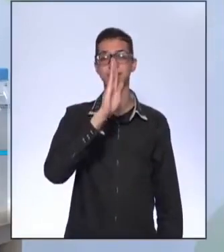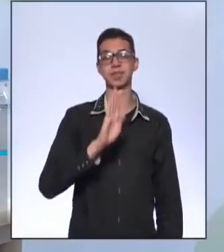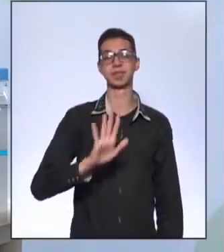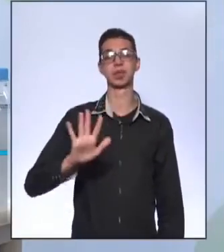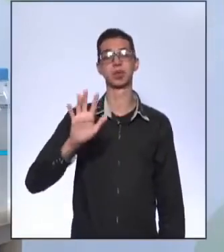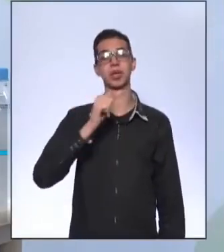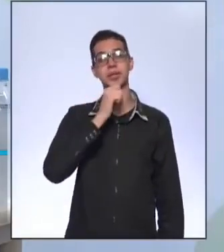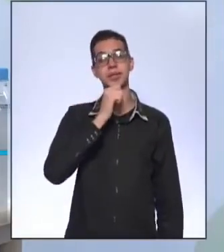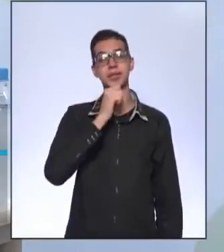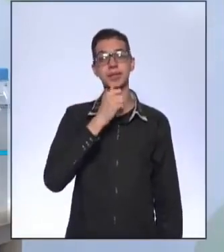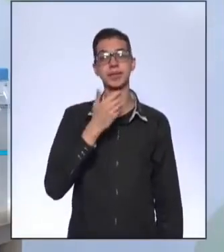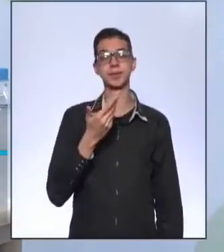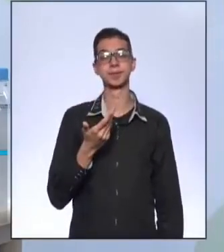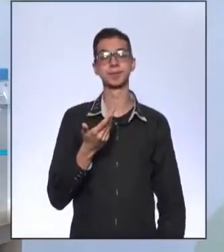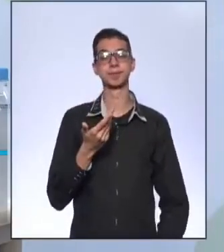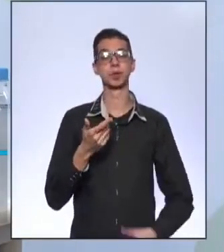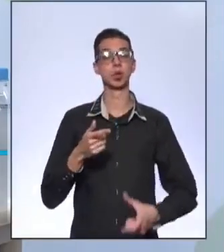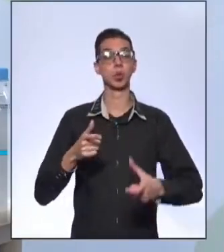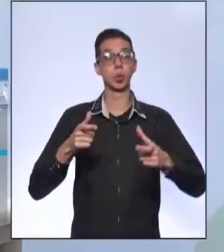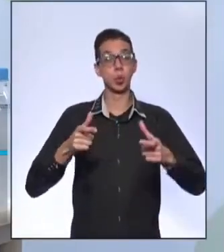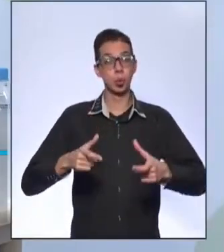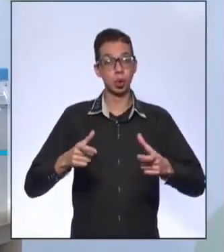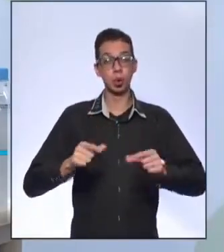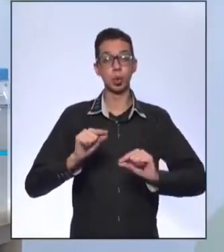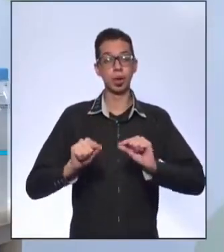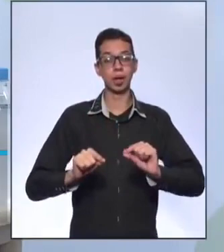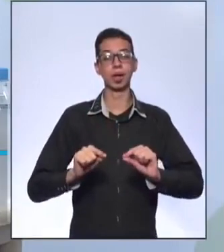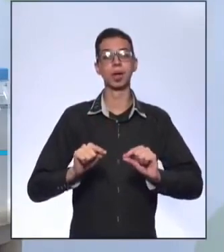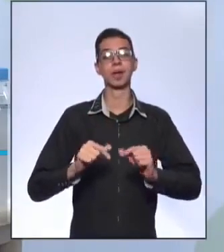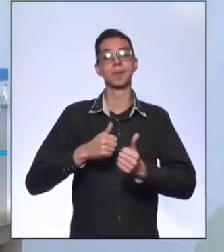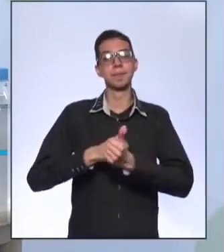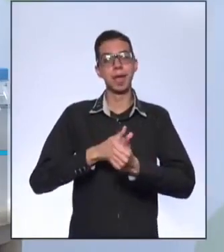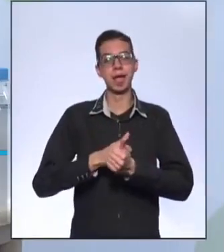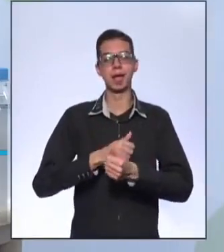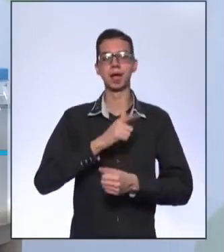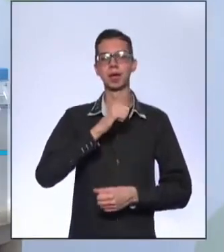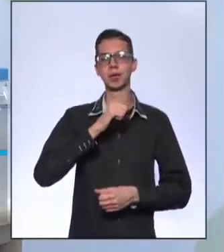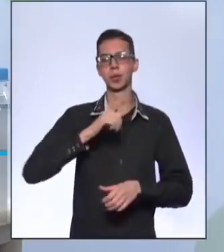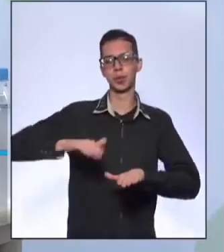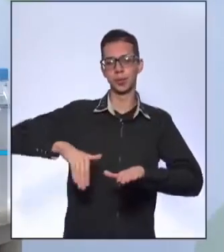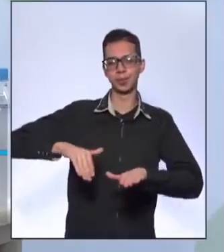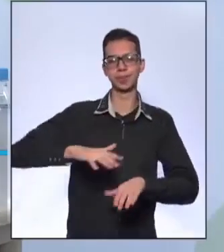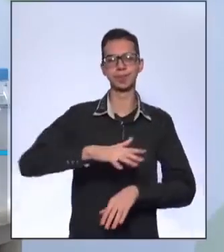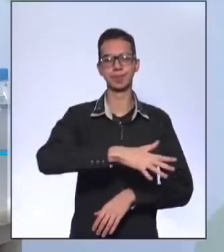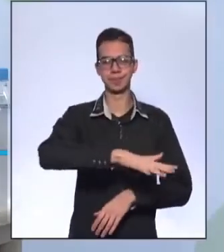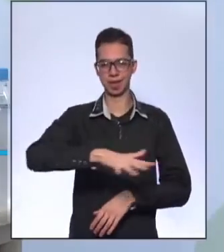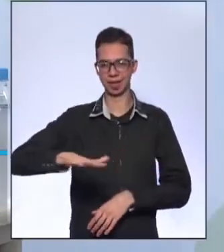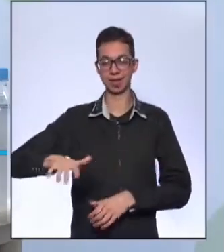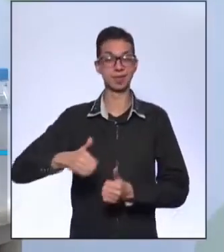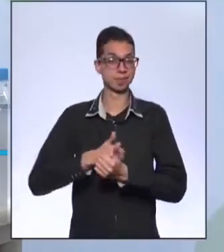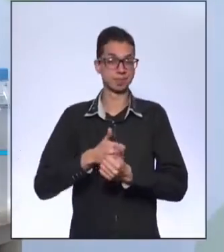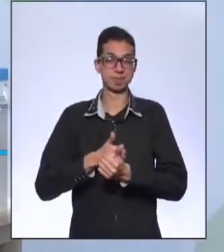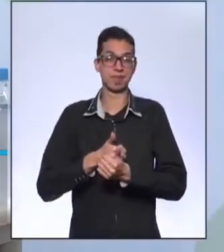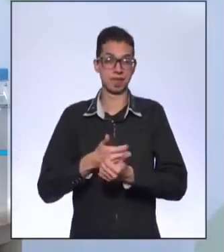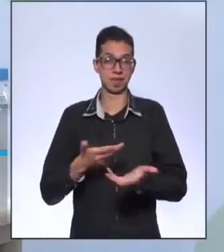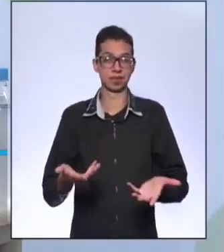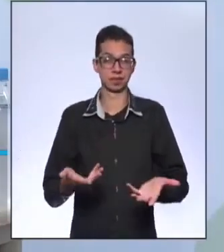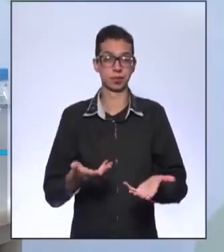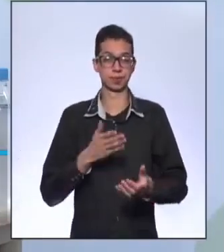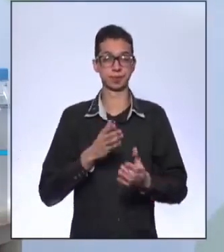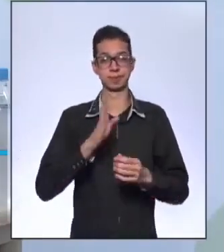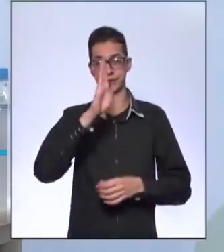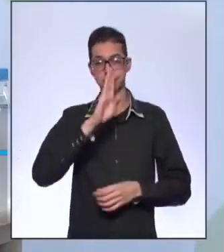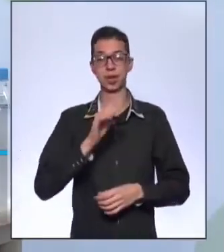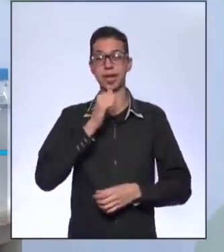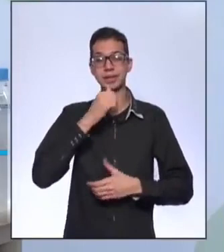tem essa questão de localidade Litorânea É próximo de litoral na então assim ah tá saindo mas